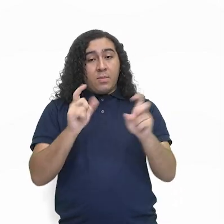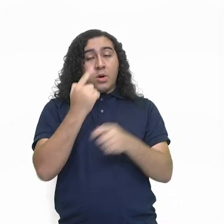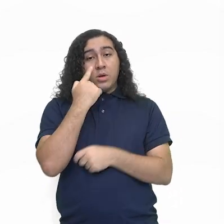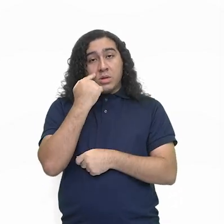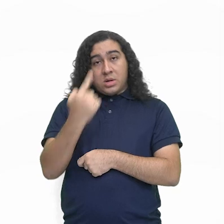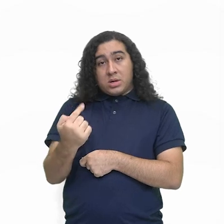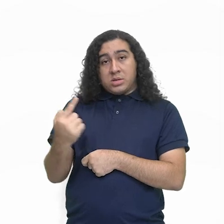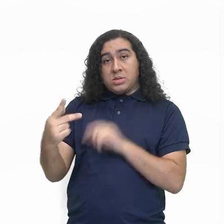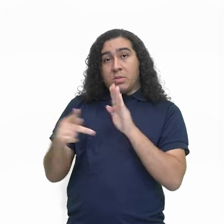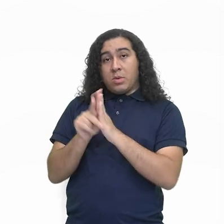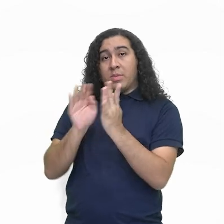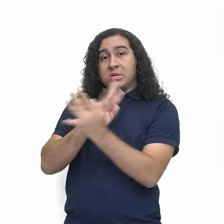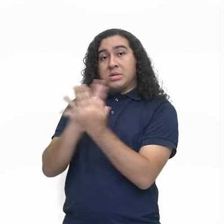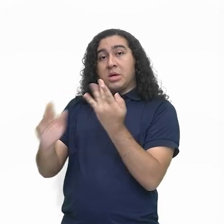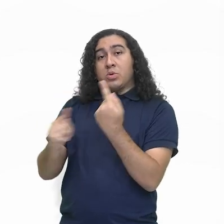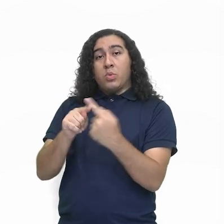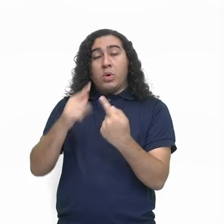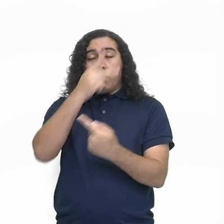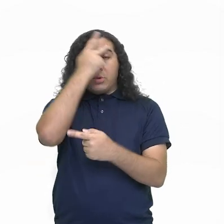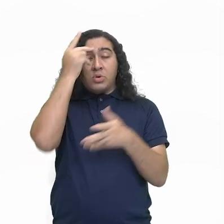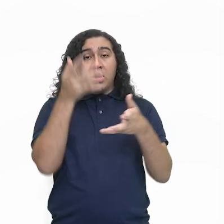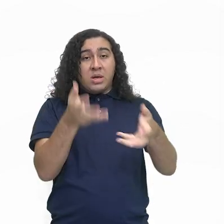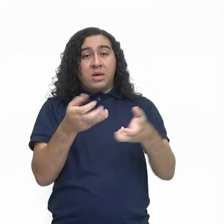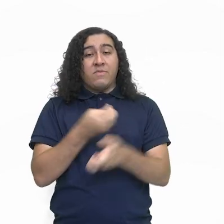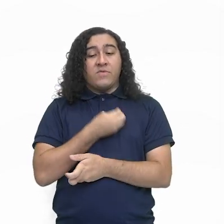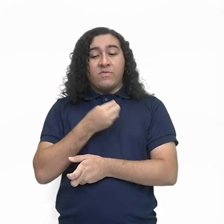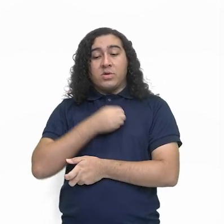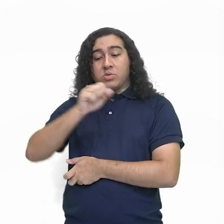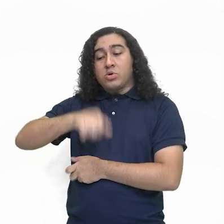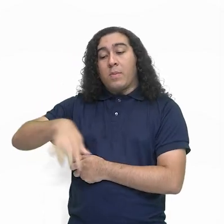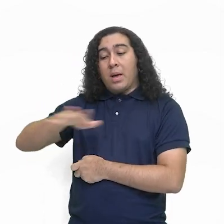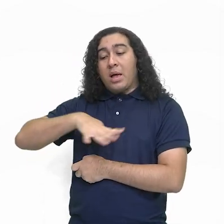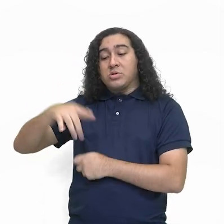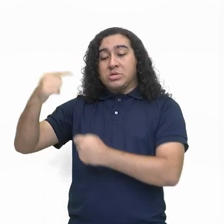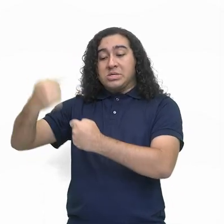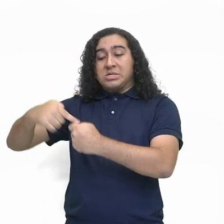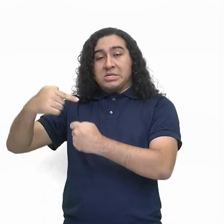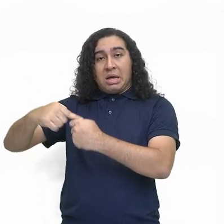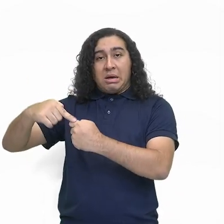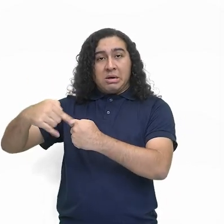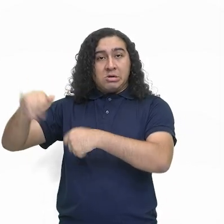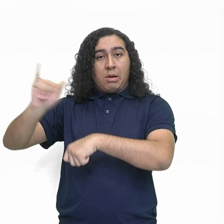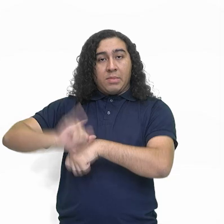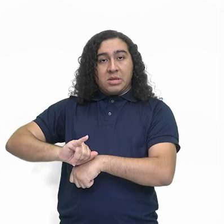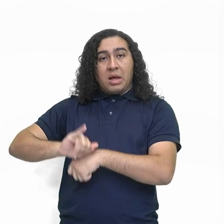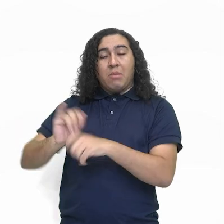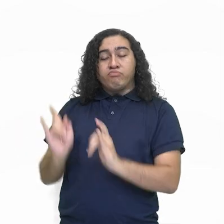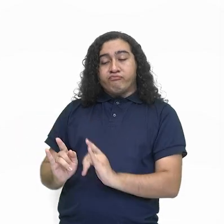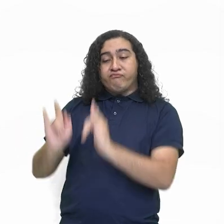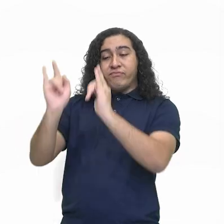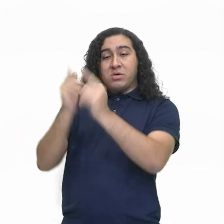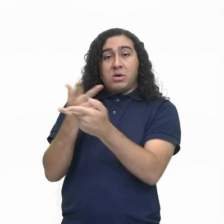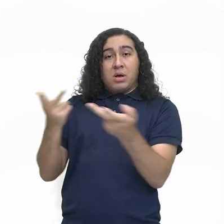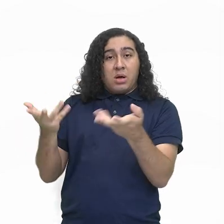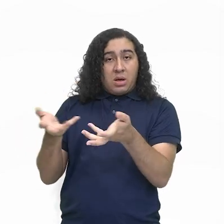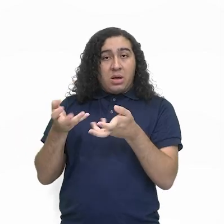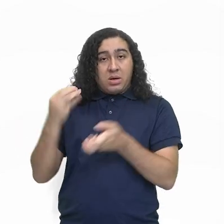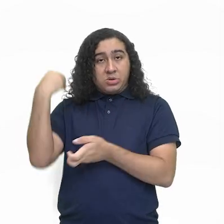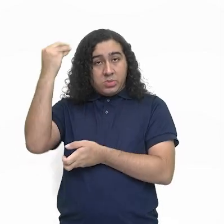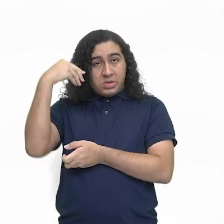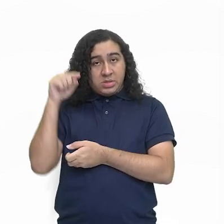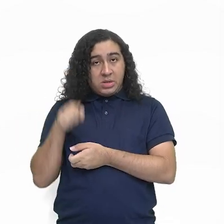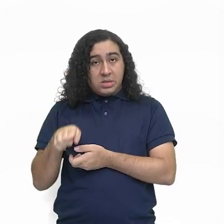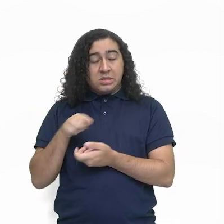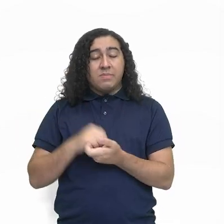das cidades, as pessoas querem morar nas áreas de cidades, elas querem ter mais oportunidades, querem viver aquele ambiente, né? E, ao